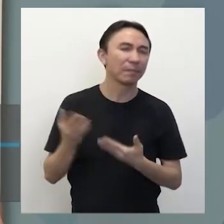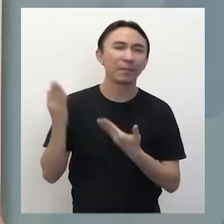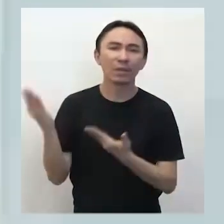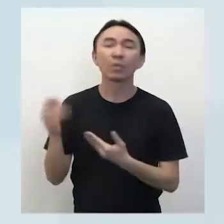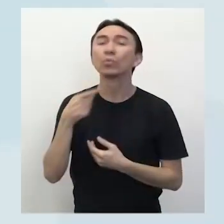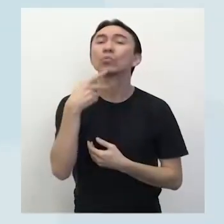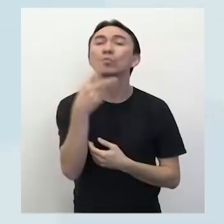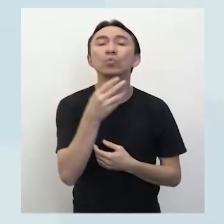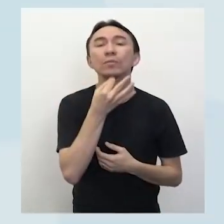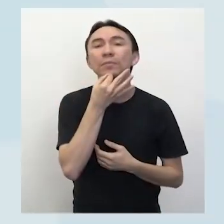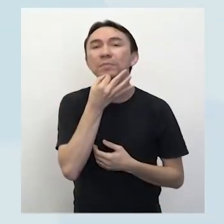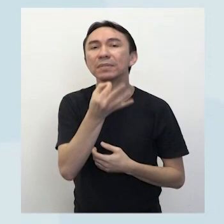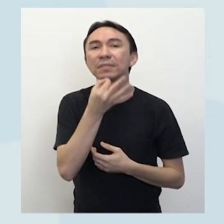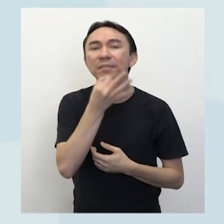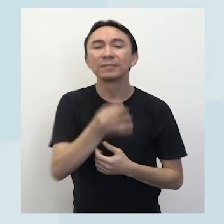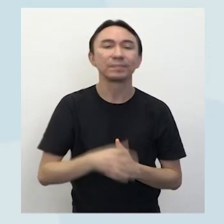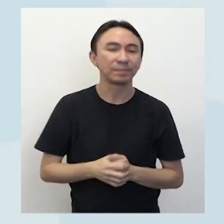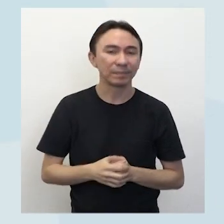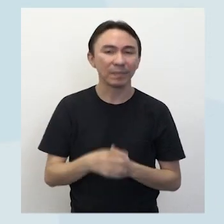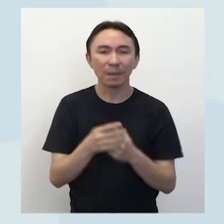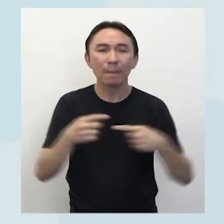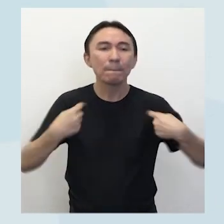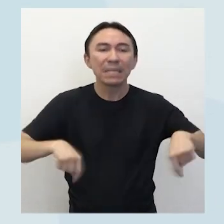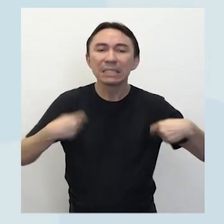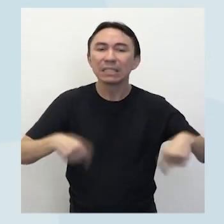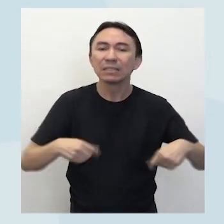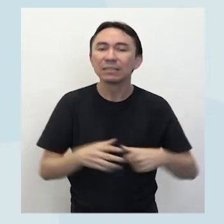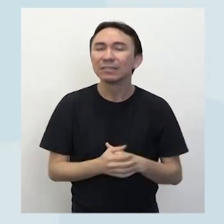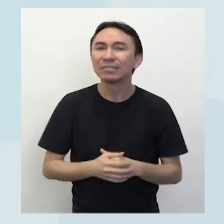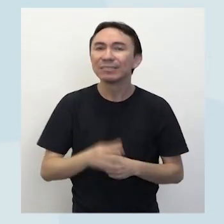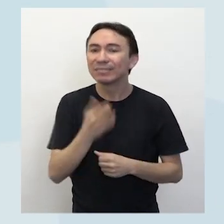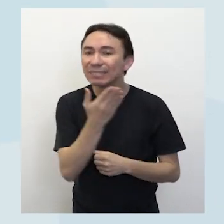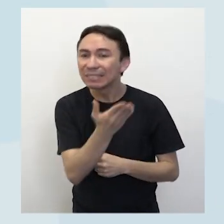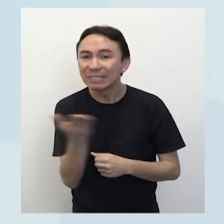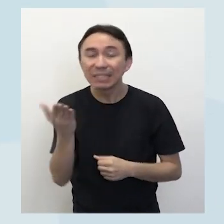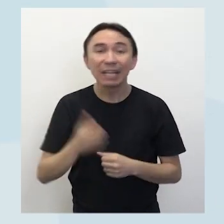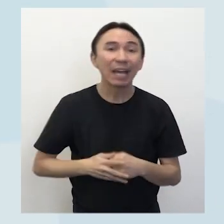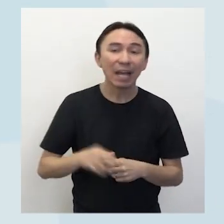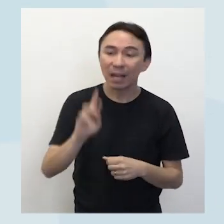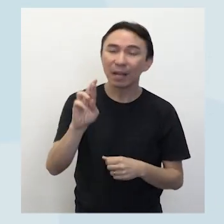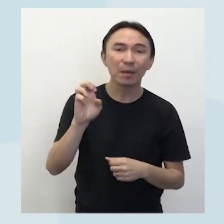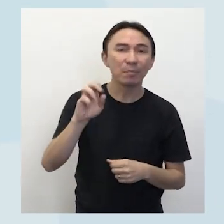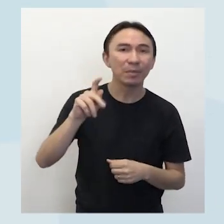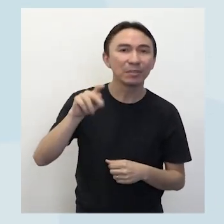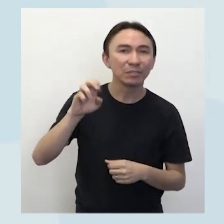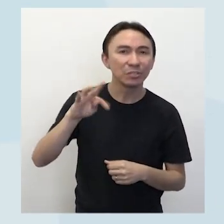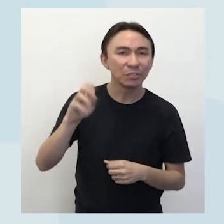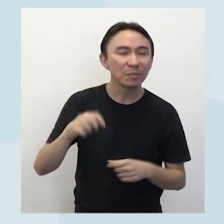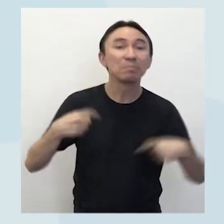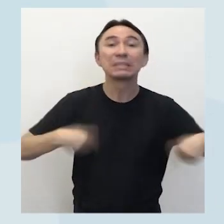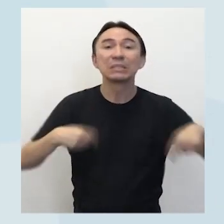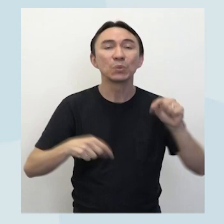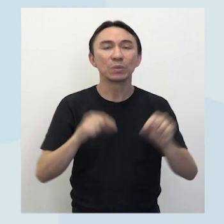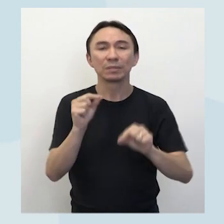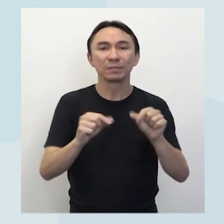opinião, o que é preciso para ser um bom slammer? Desculpa, para ser um bom repentista. Um minutinho e já